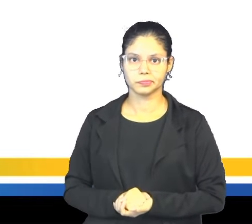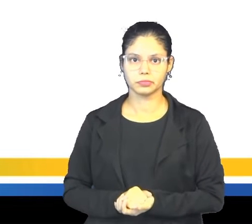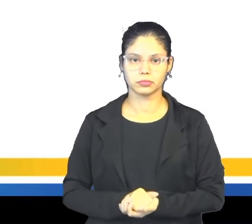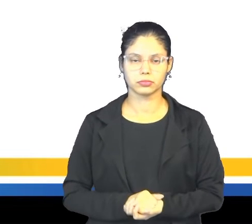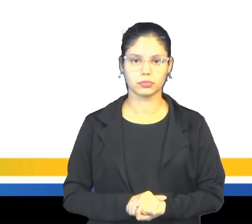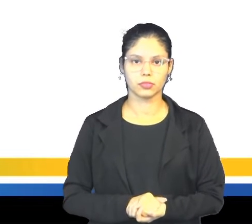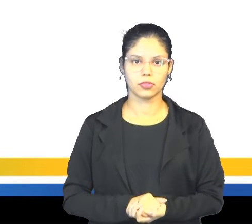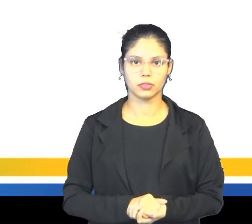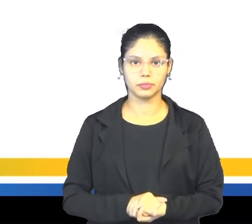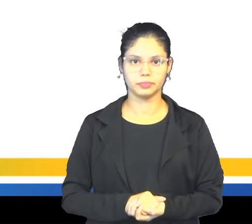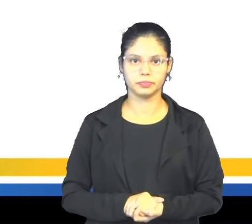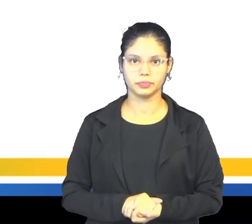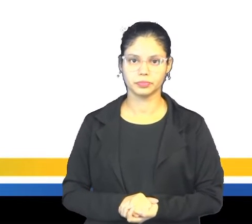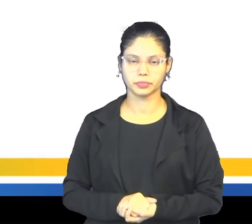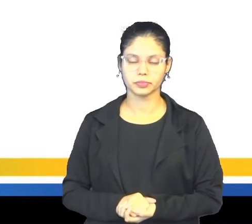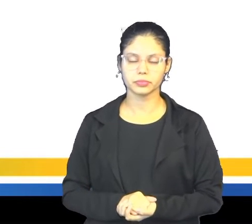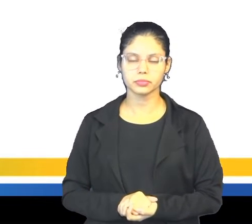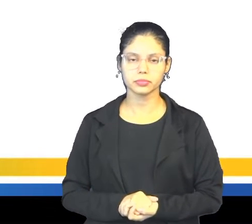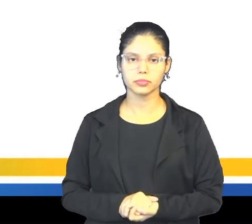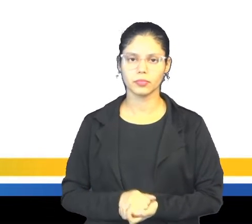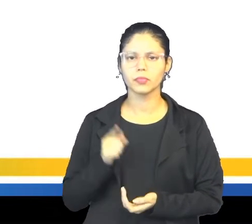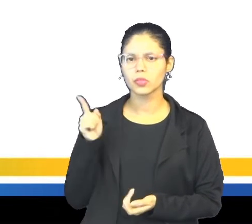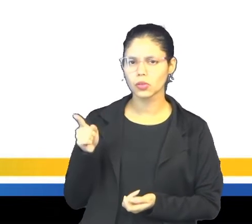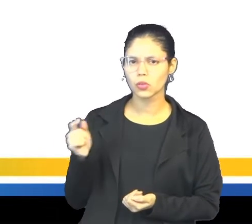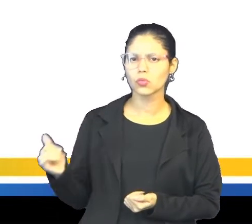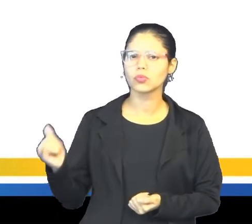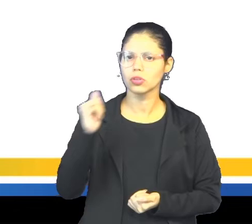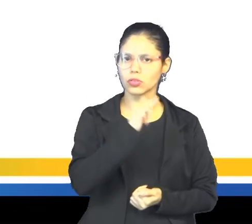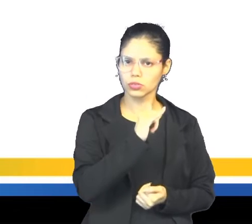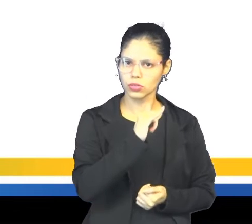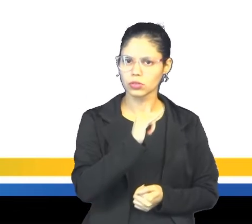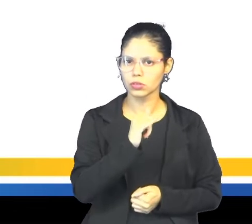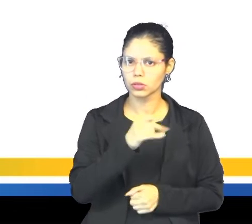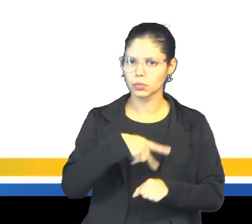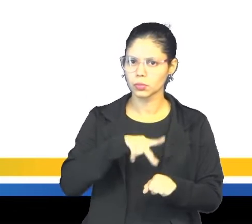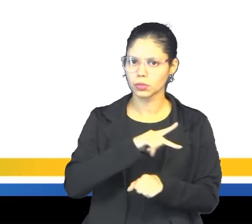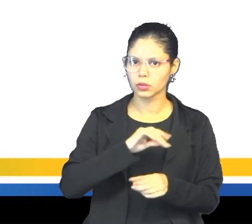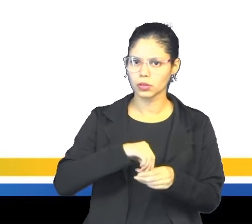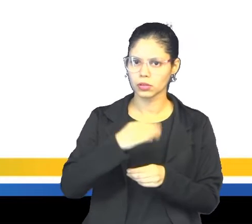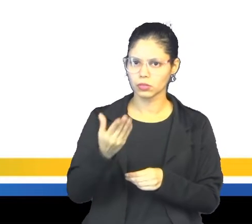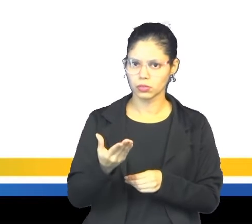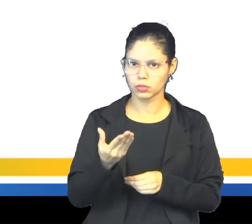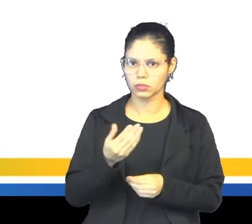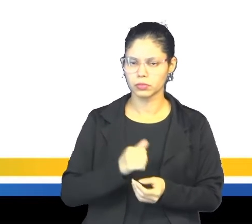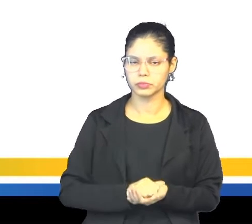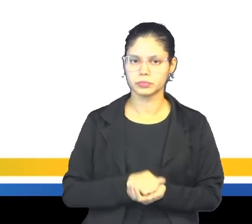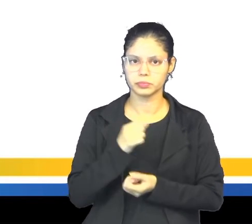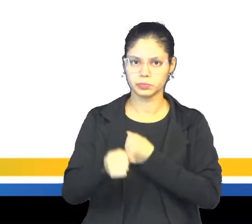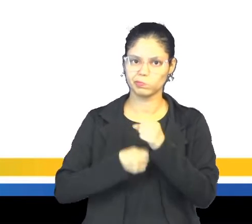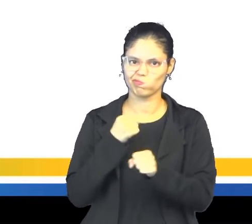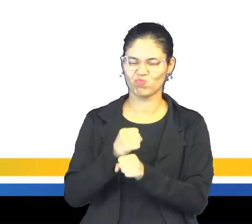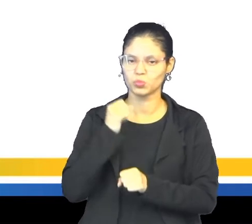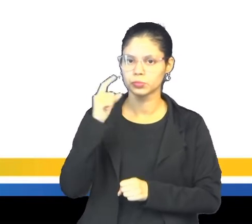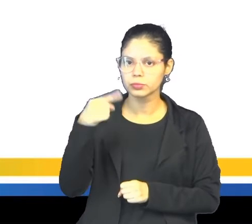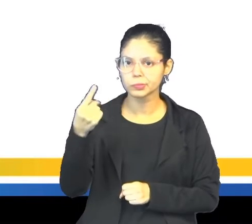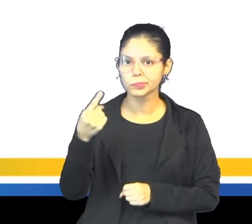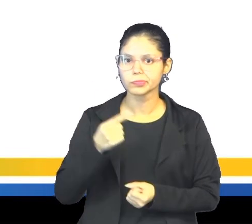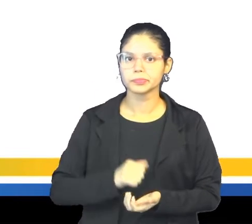they travel abroad next year? Eles vão viajar para o exterior ano que vem? Eu posso responder,